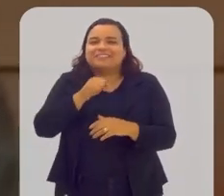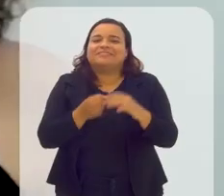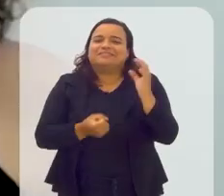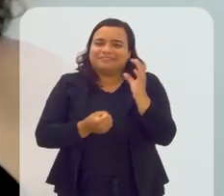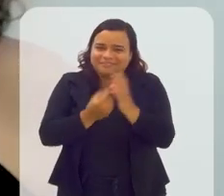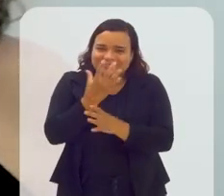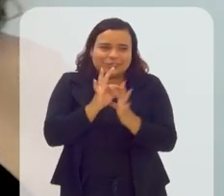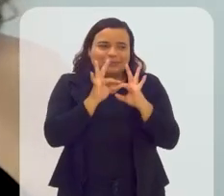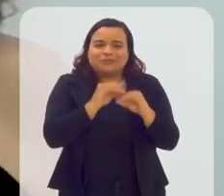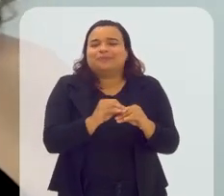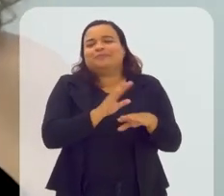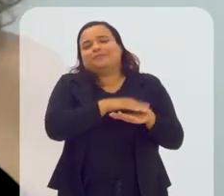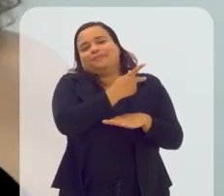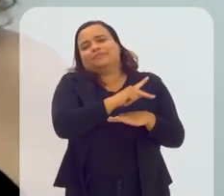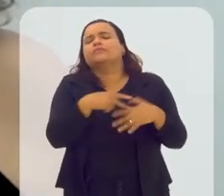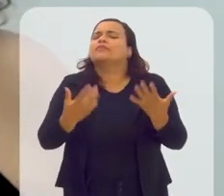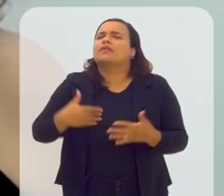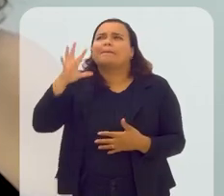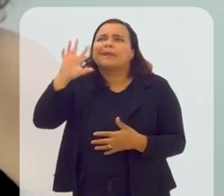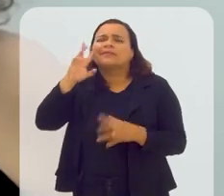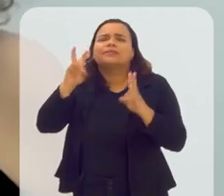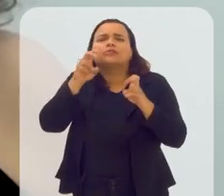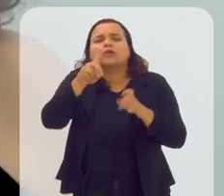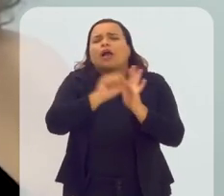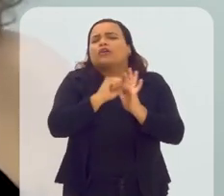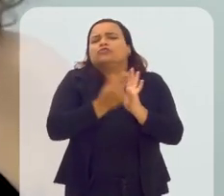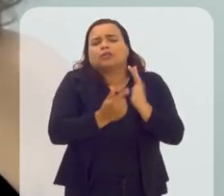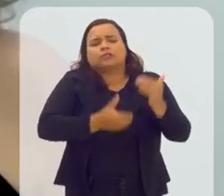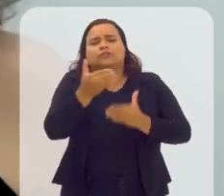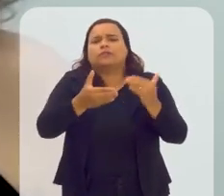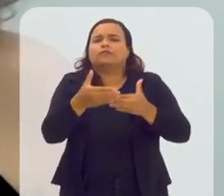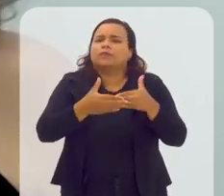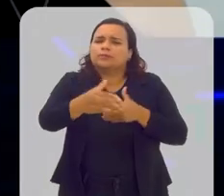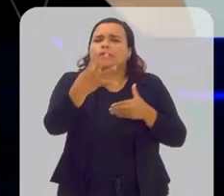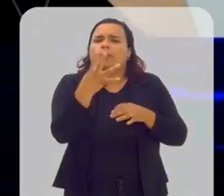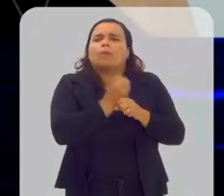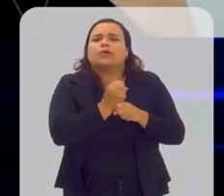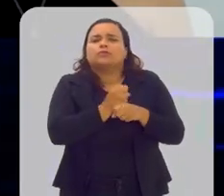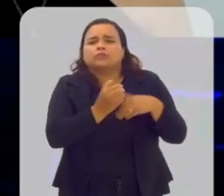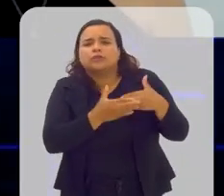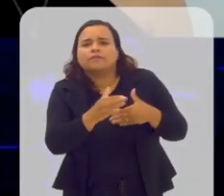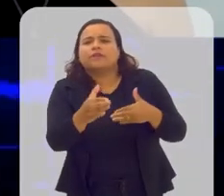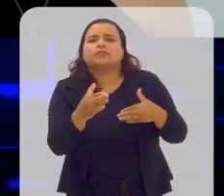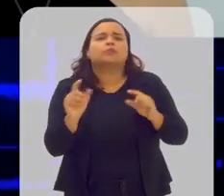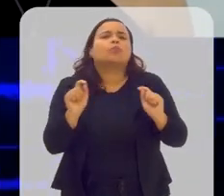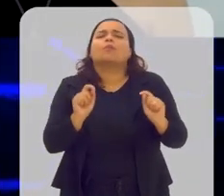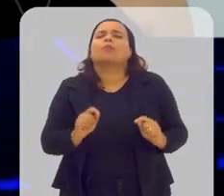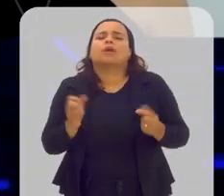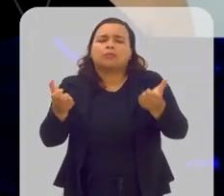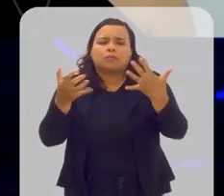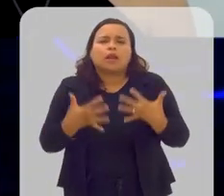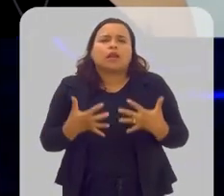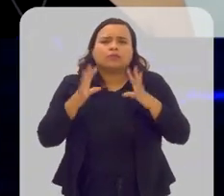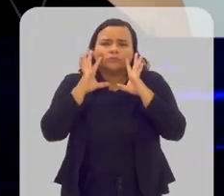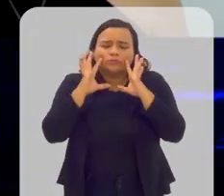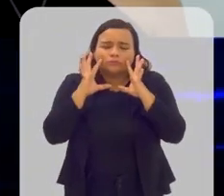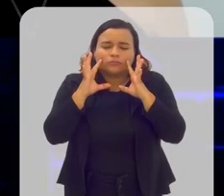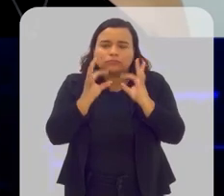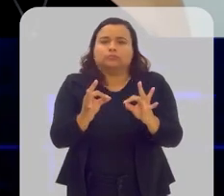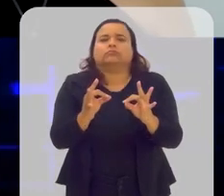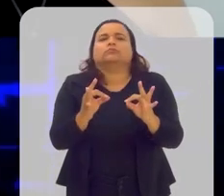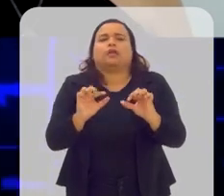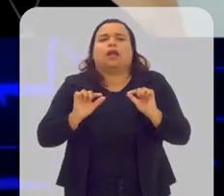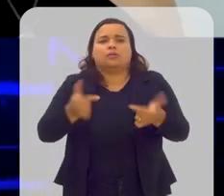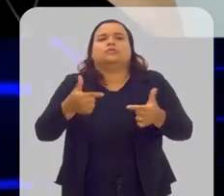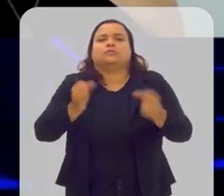E aí, pensando nessa perspectiva, qual é a agenda de desenvolvimento para os próximos 4 anos que traga a evidência, né, e